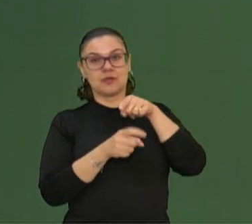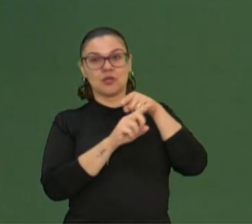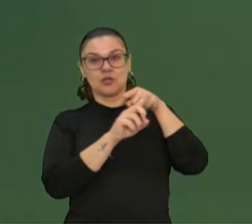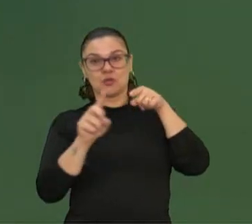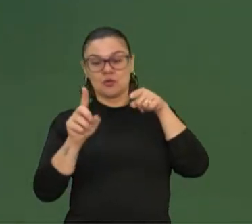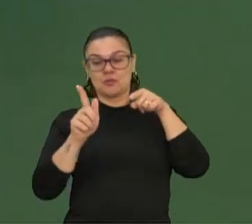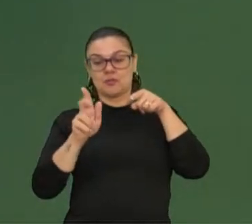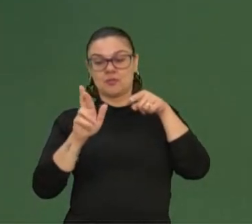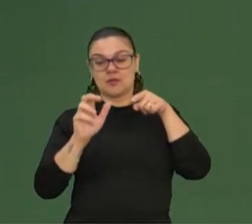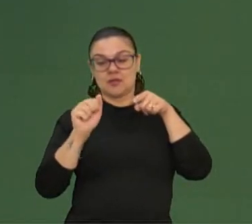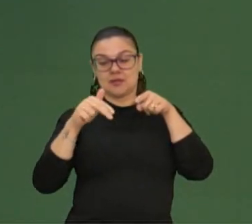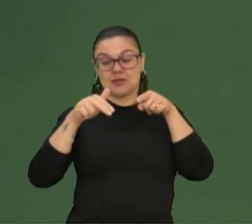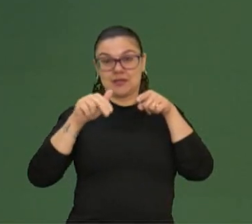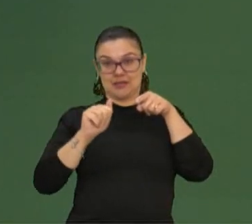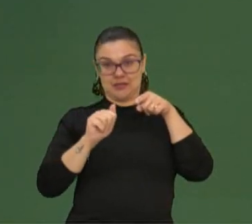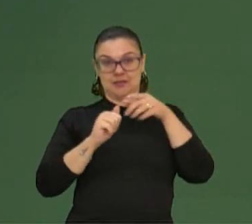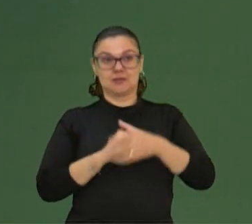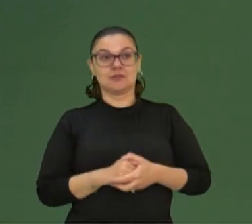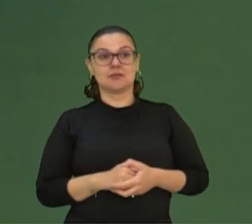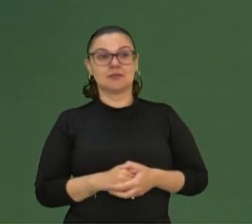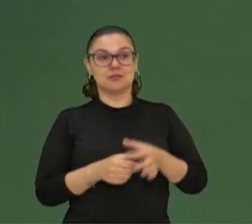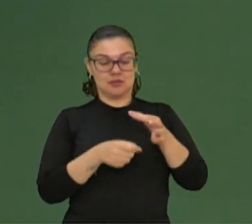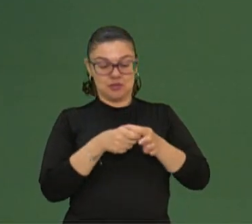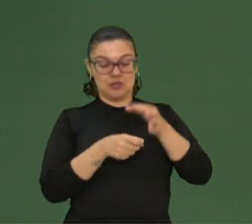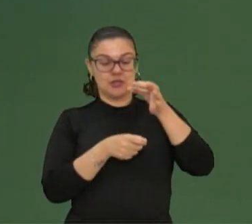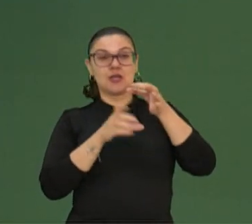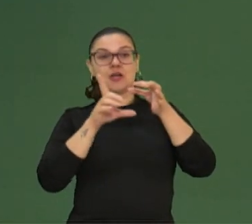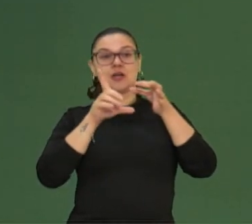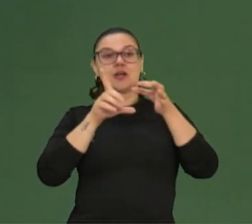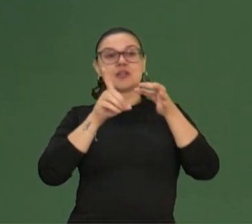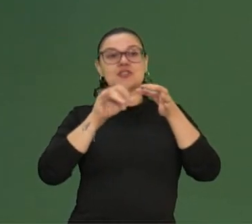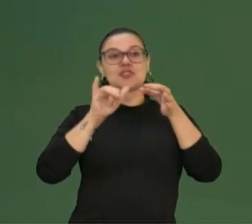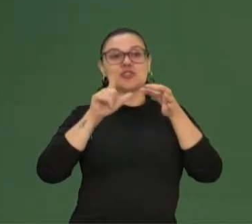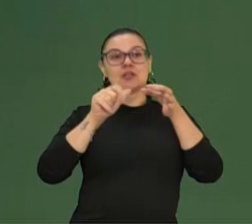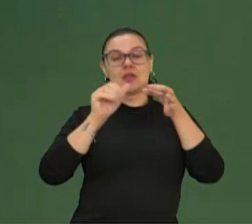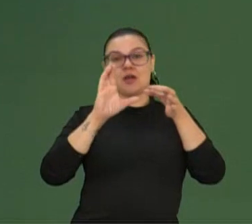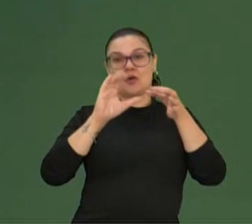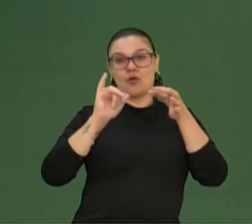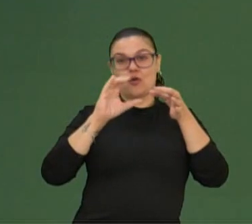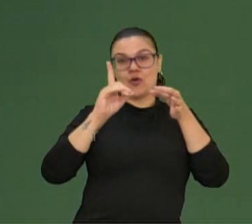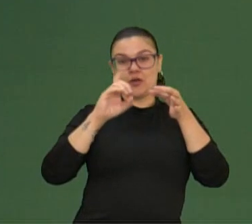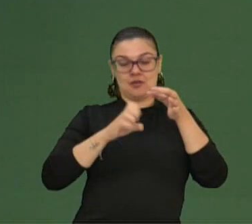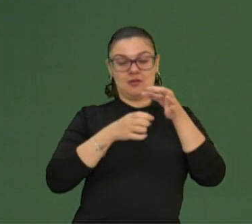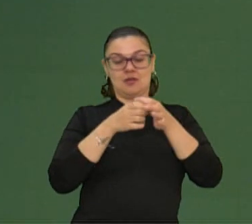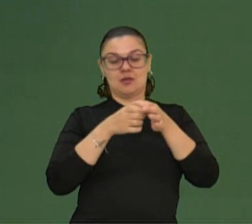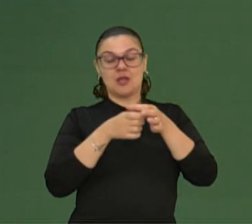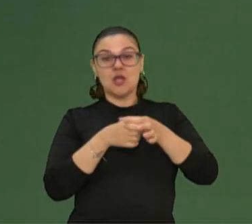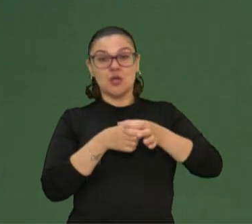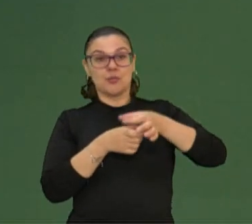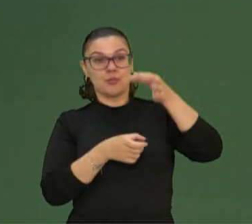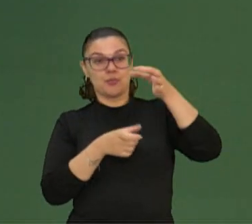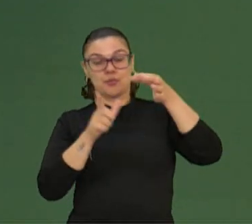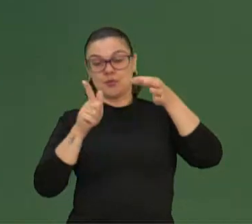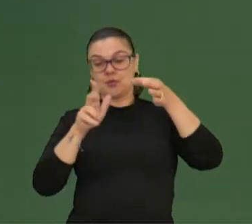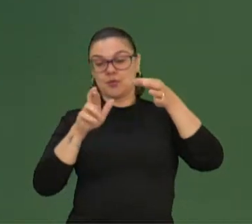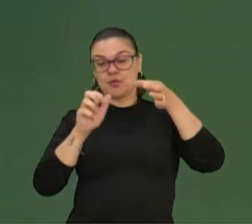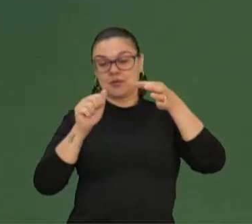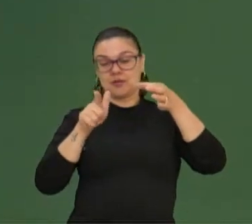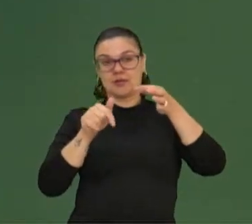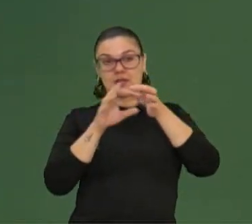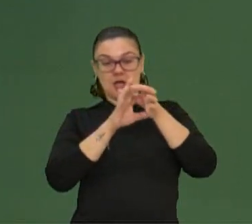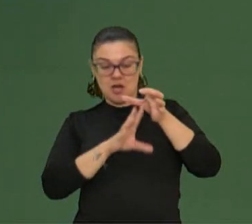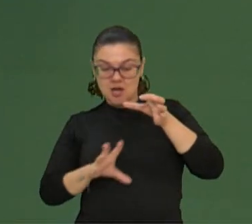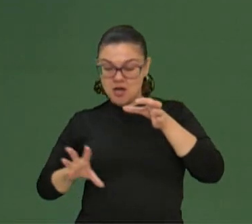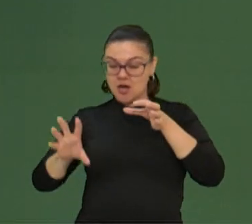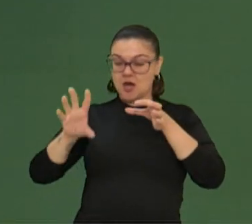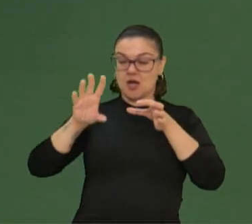grana. Então, tilacoide, cada moedinha, uma em cima da outra, grana. Todos